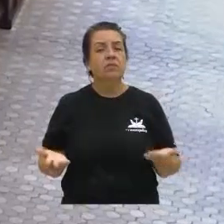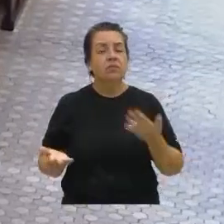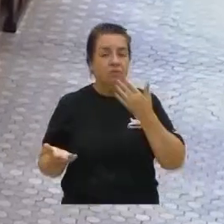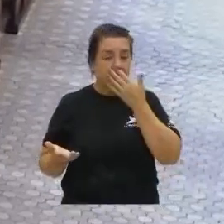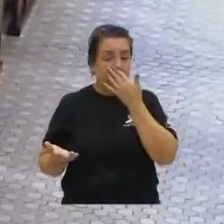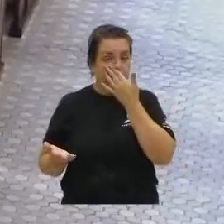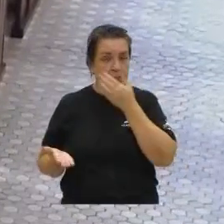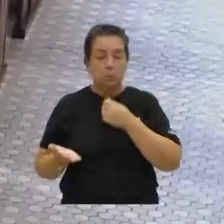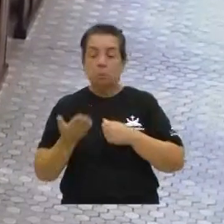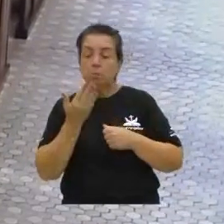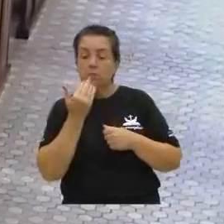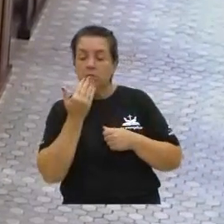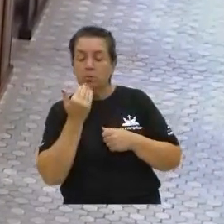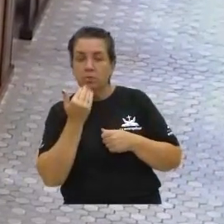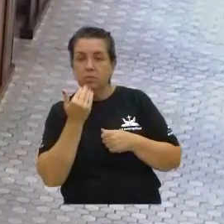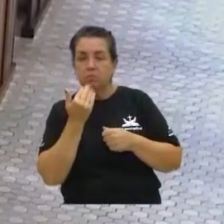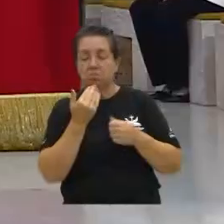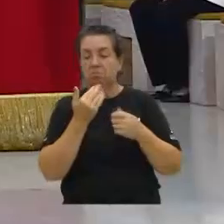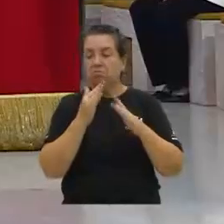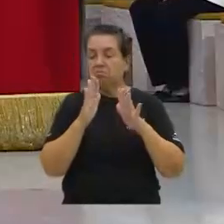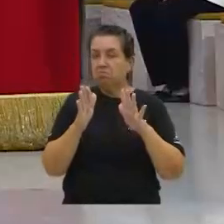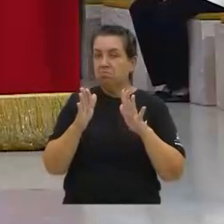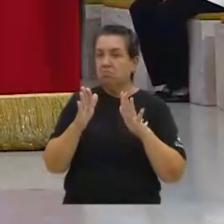O que tem te nutrido?